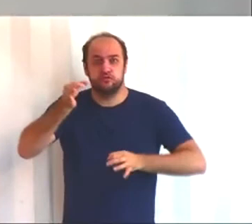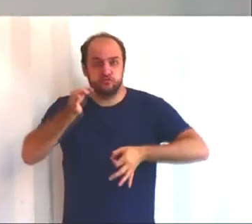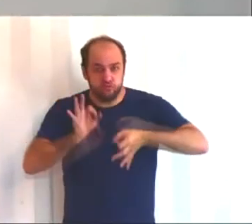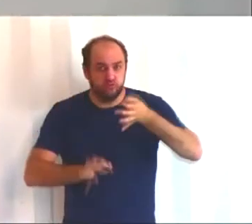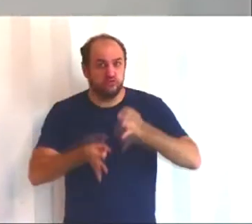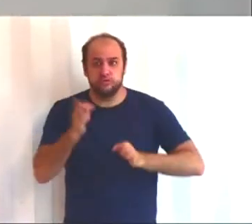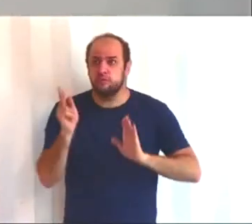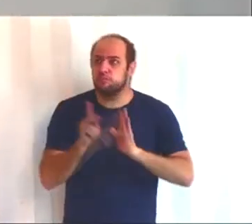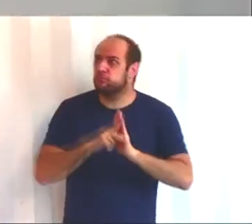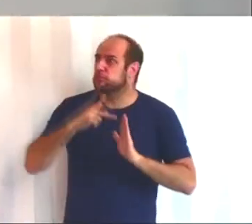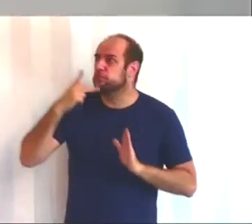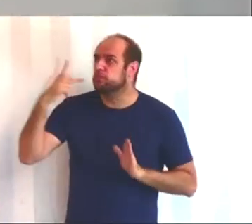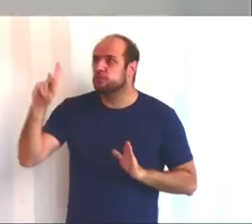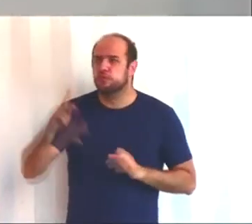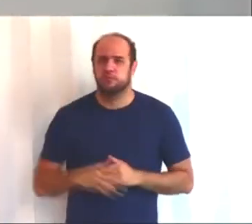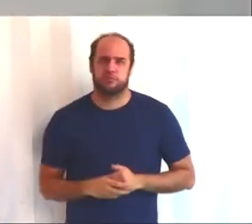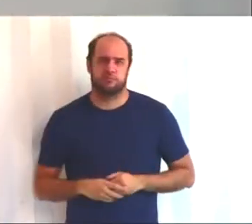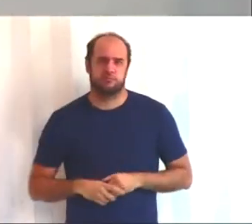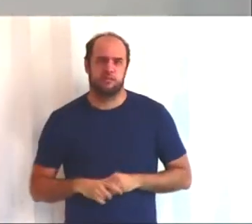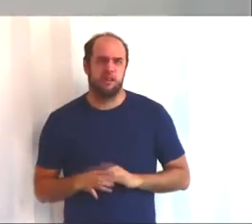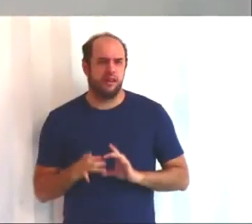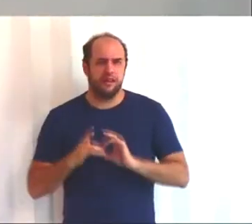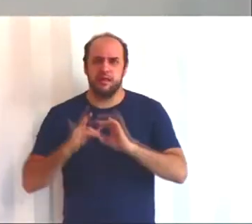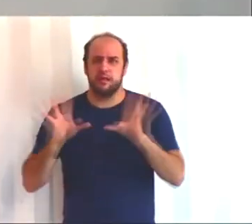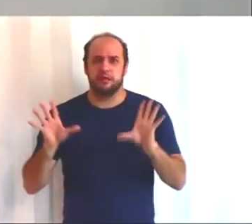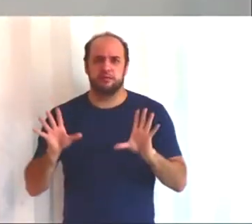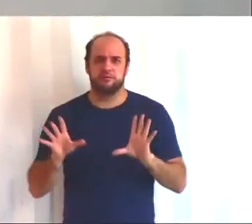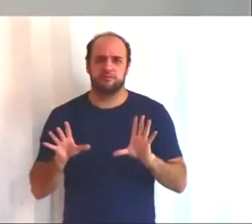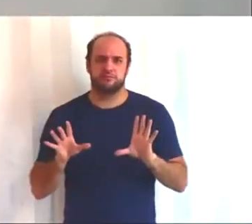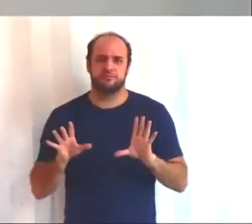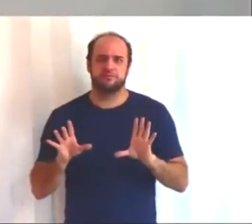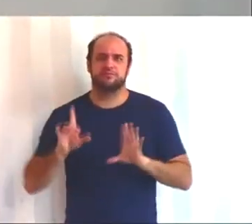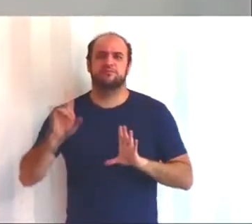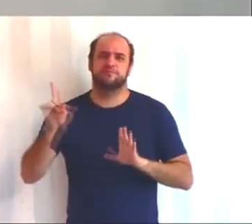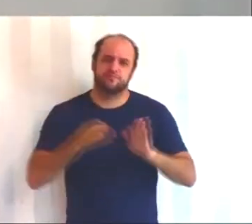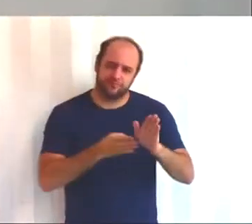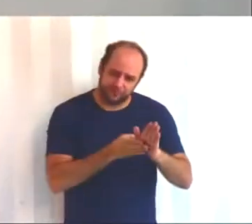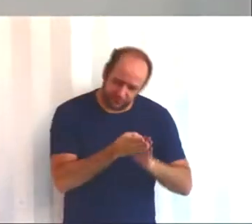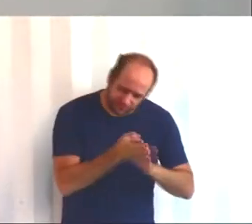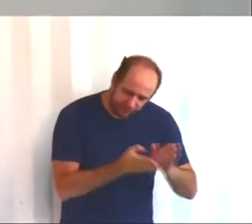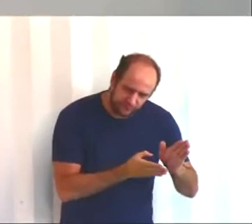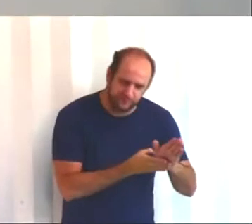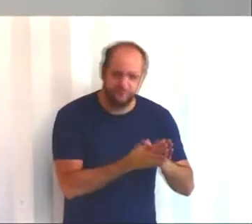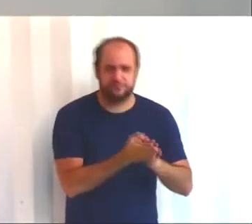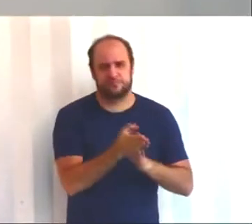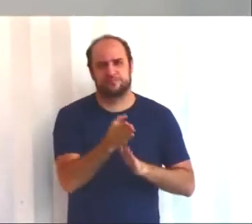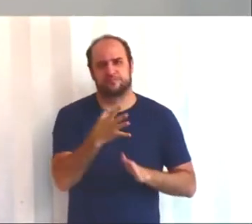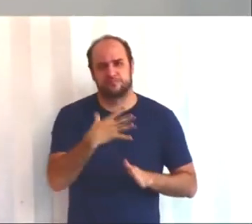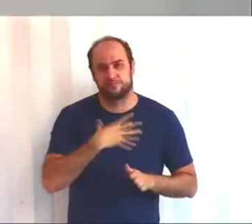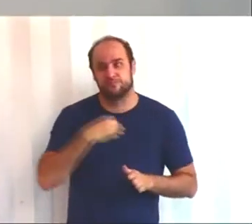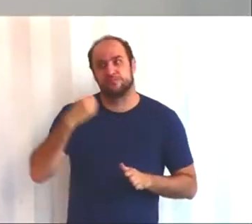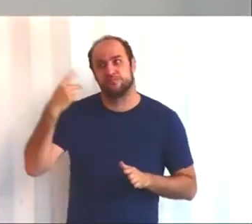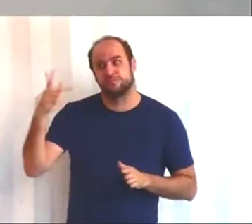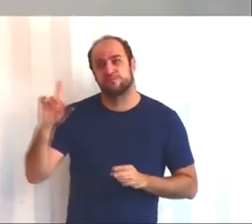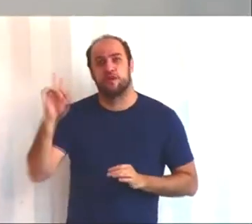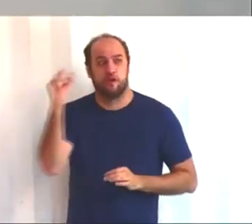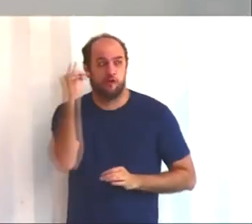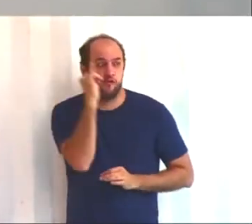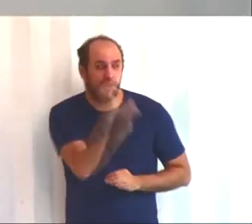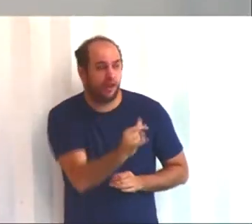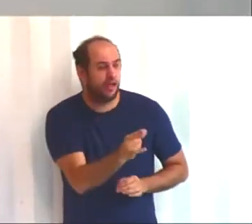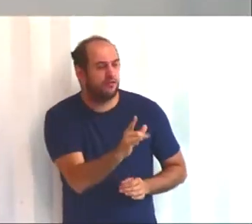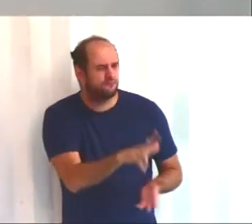não, e que consola o seu remanescente. Ele diz, eu vou te livrar, eu vou te